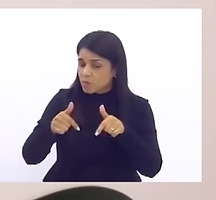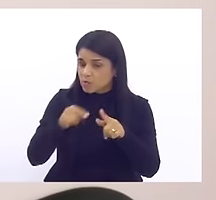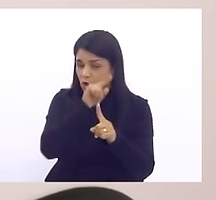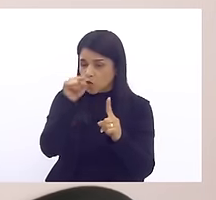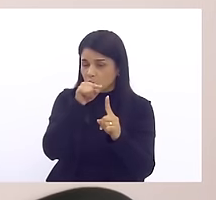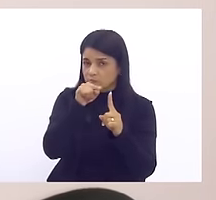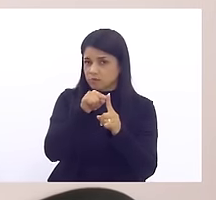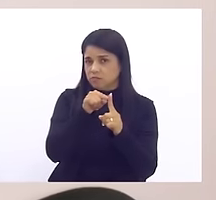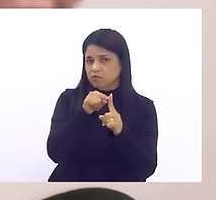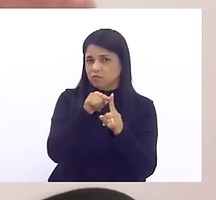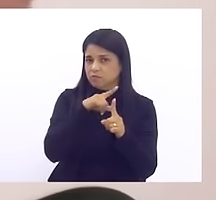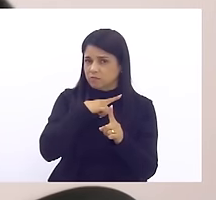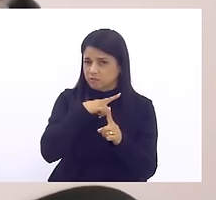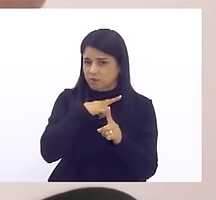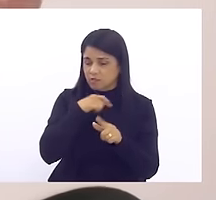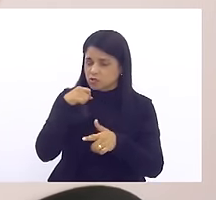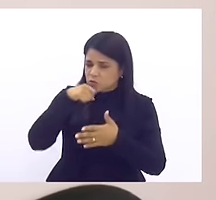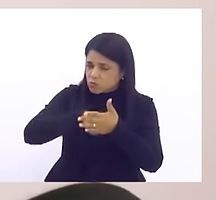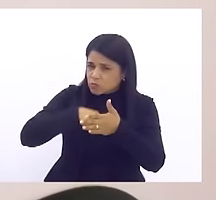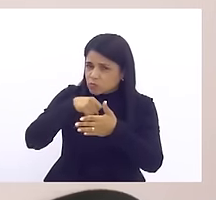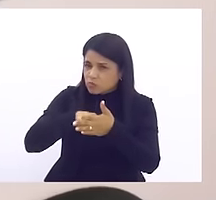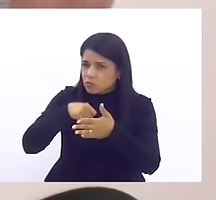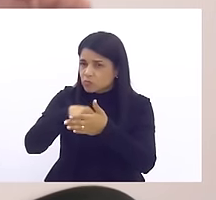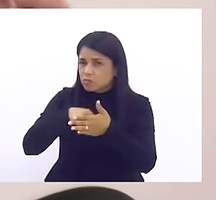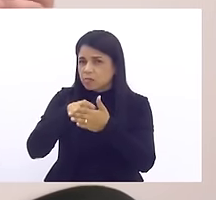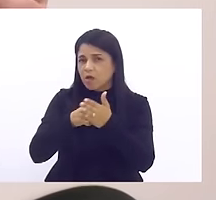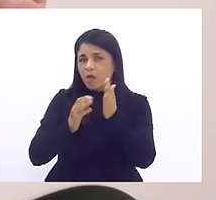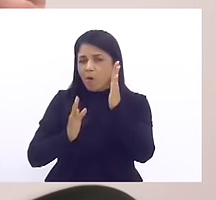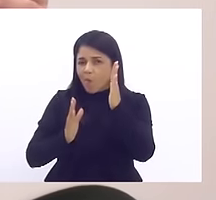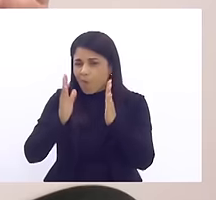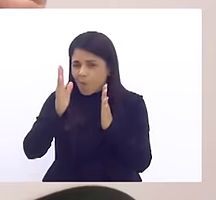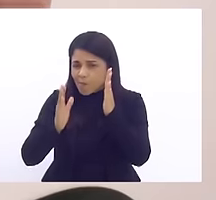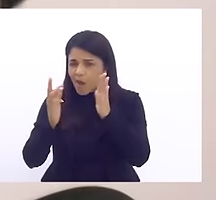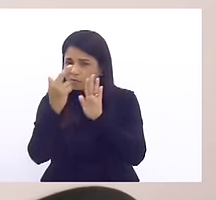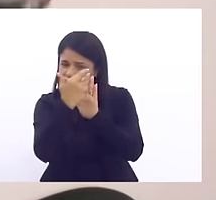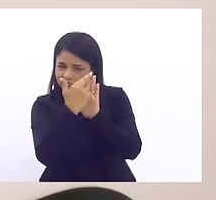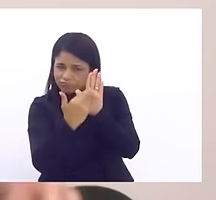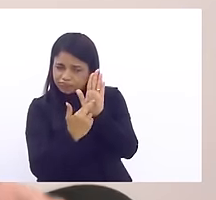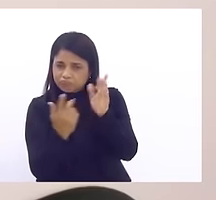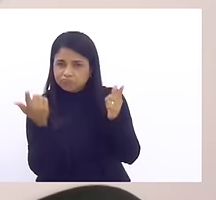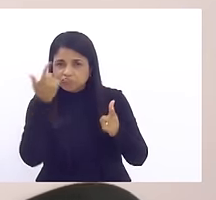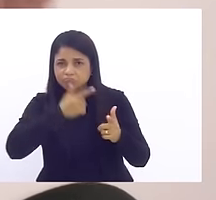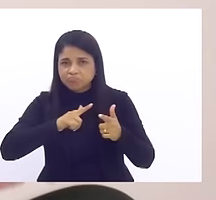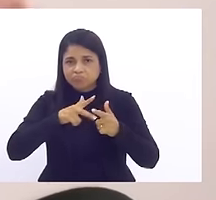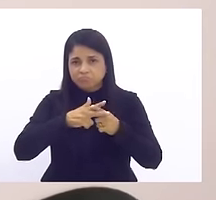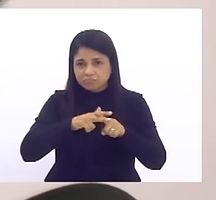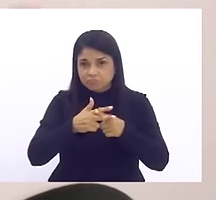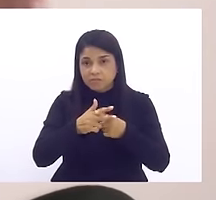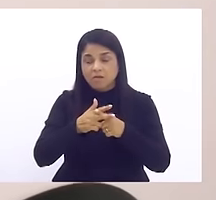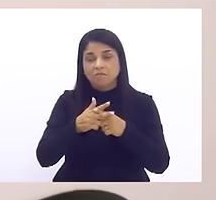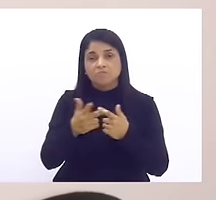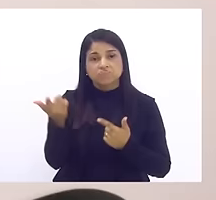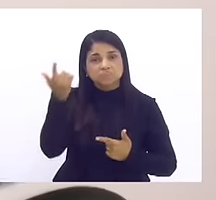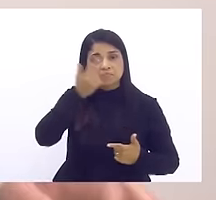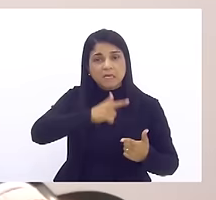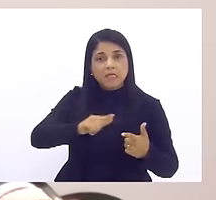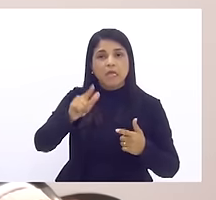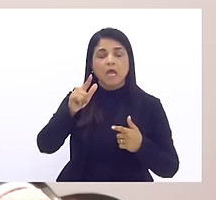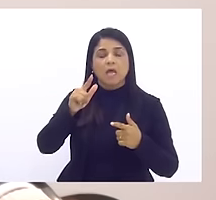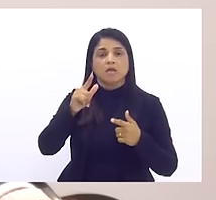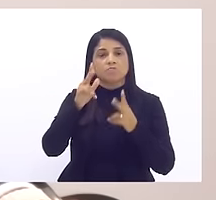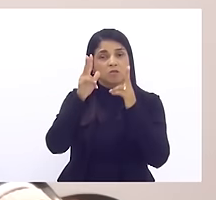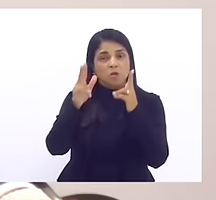de só de multar notificar dar o prazo para se regularizar Vai ter muito mais sucesso vocês vão ganhar credibilidade que tem lei